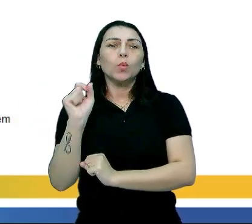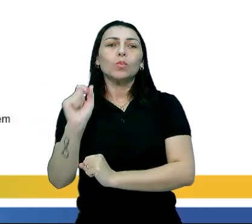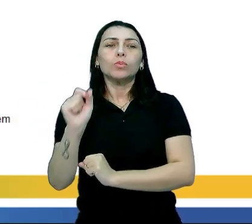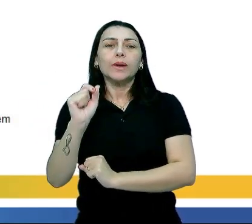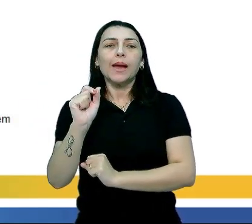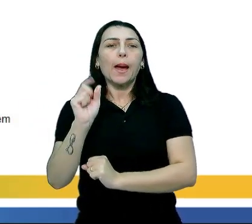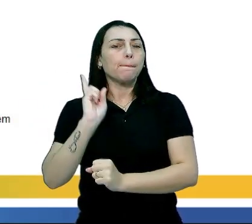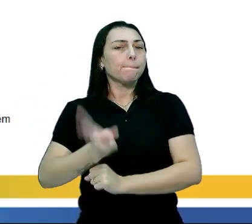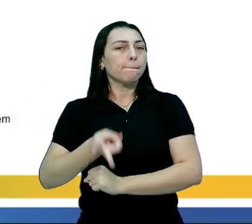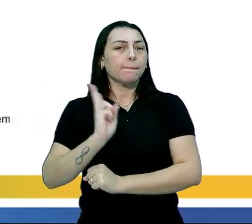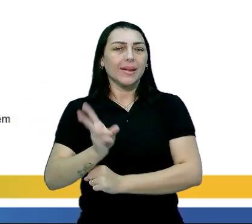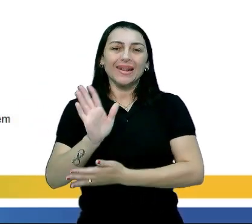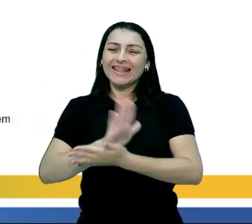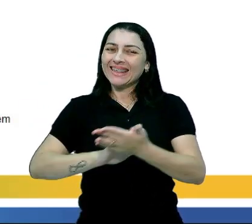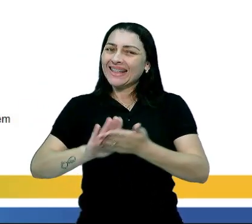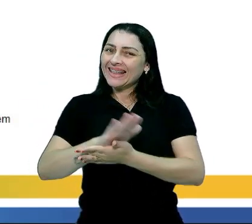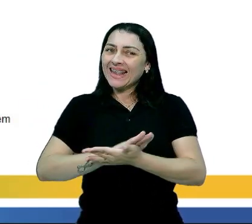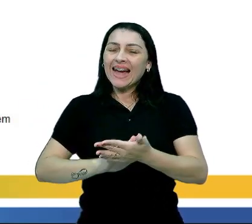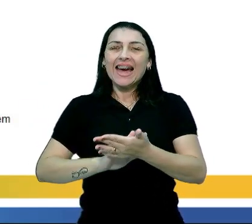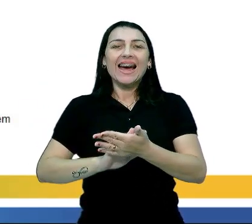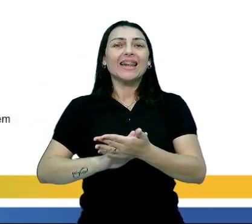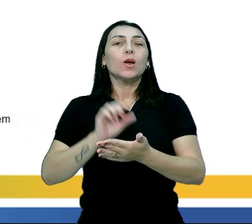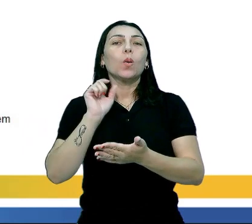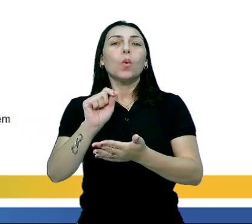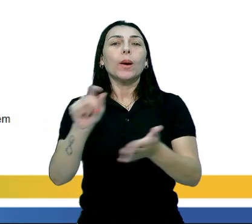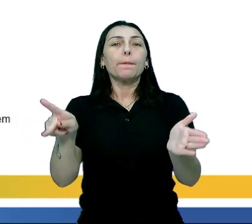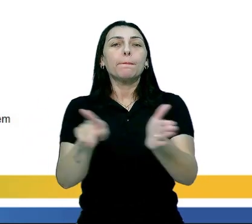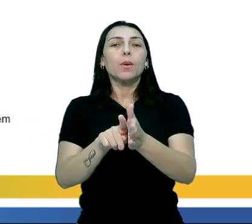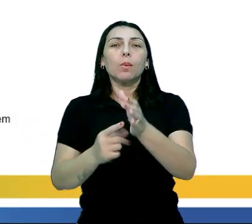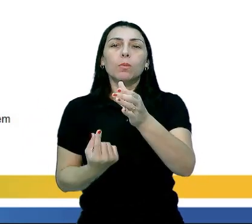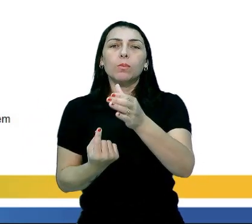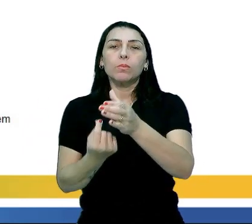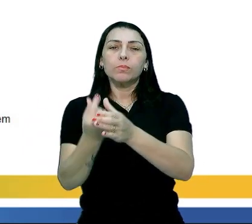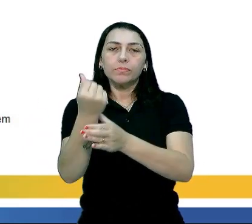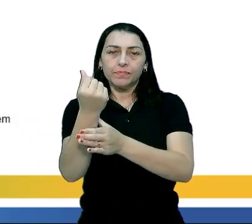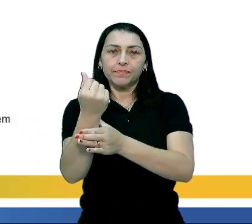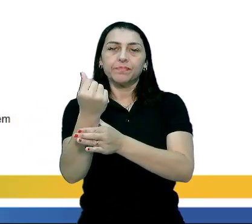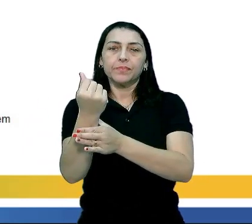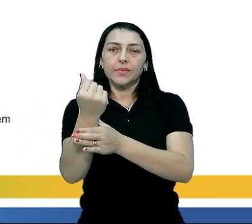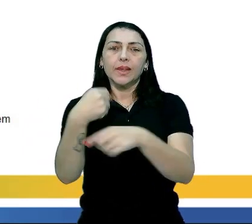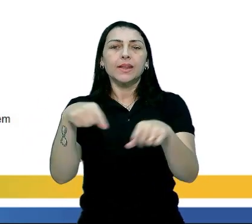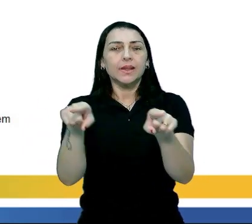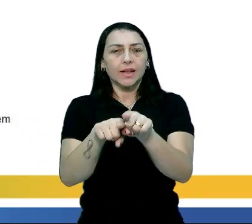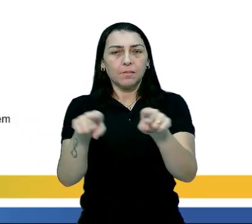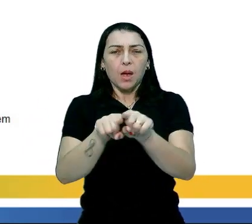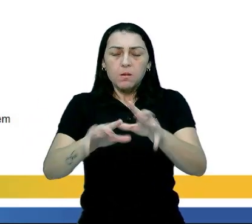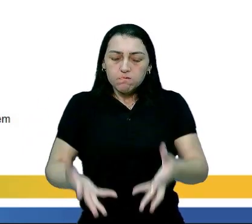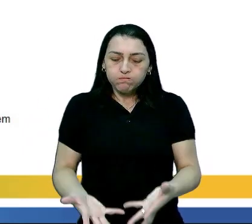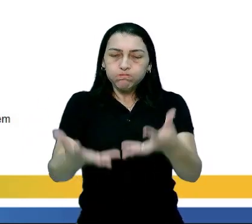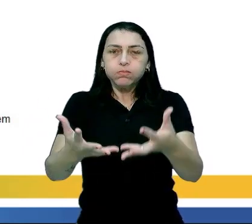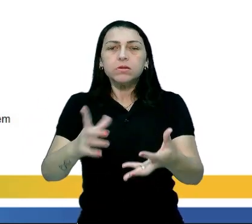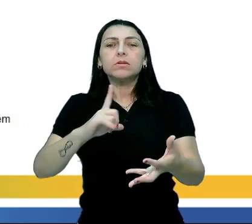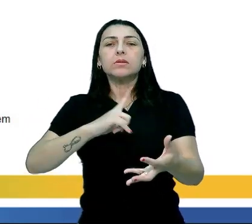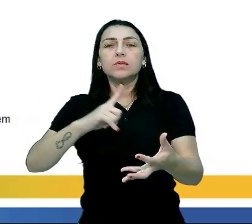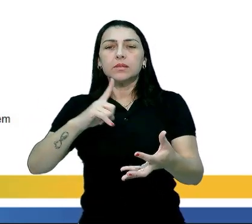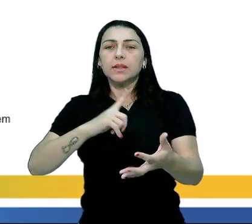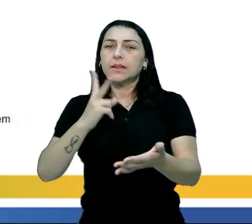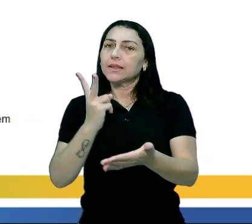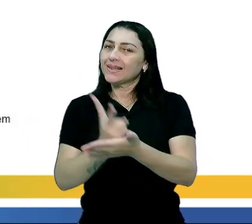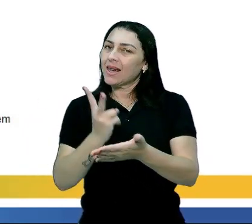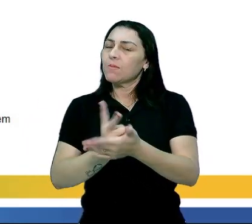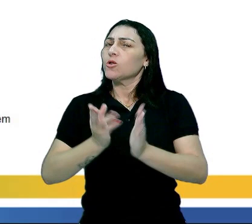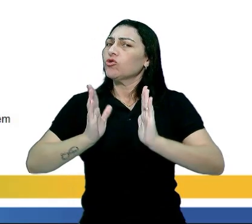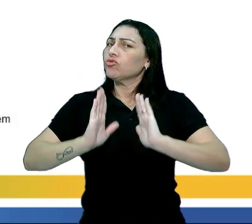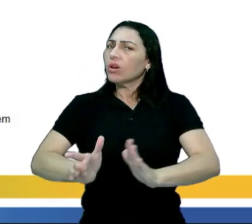em si mesma nada que ver com o capitalismo. Tal impulso existe e